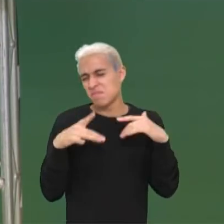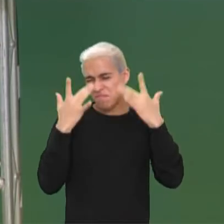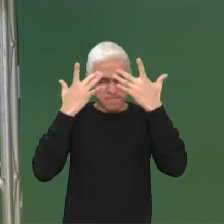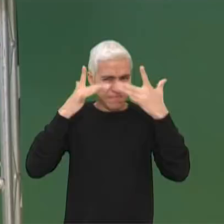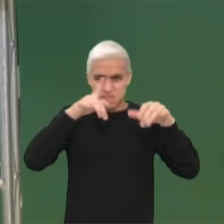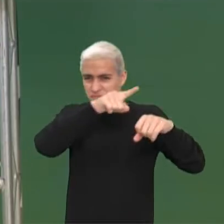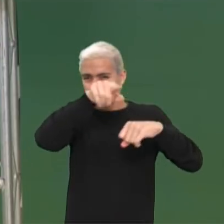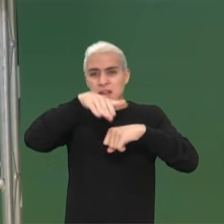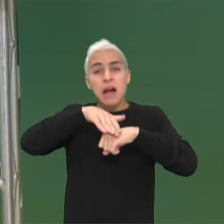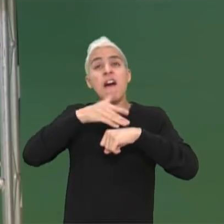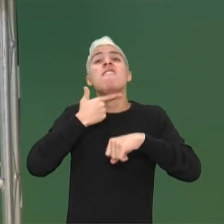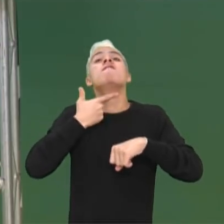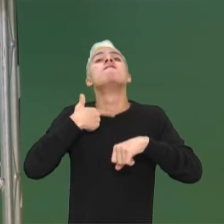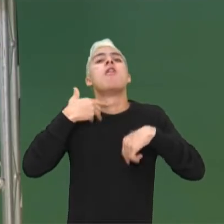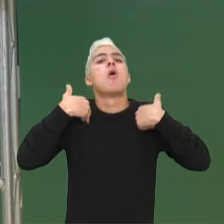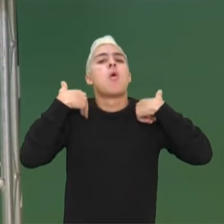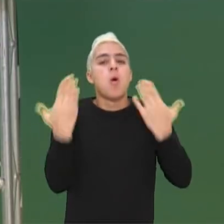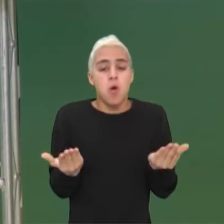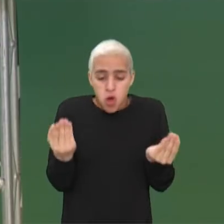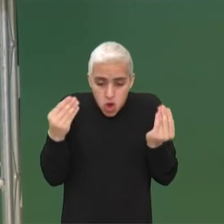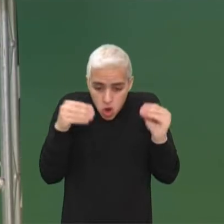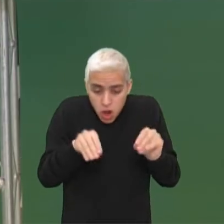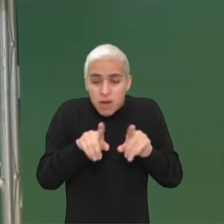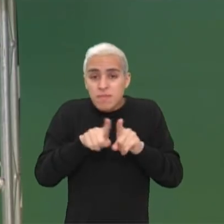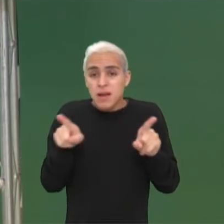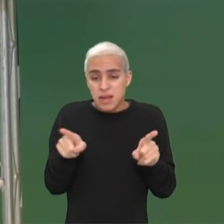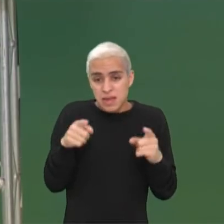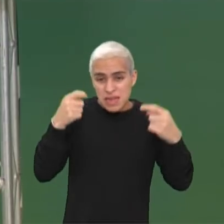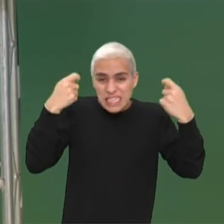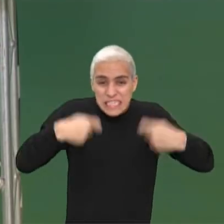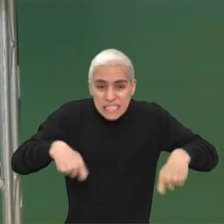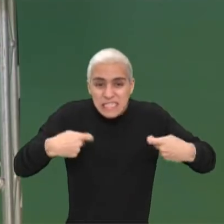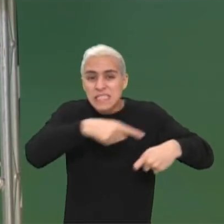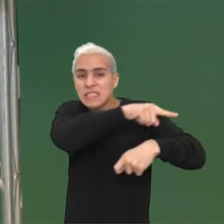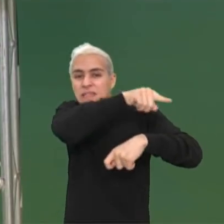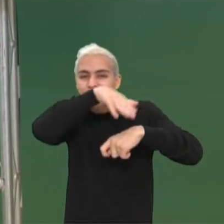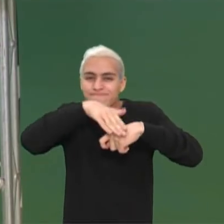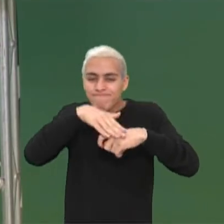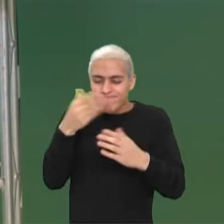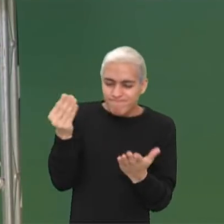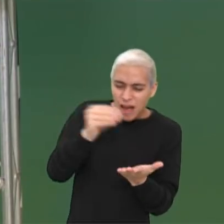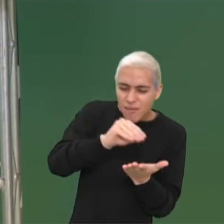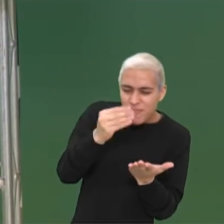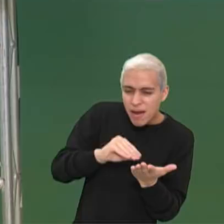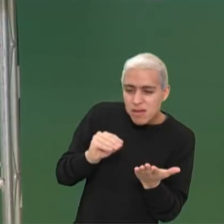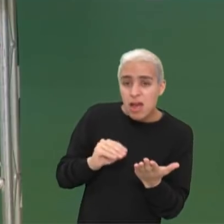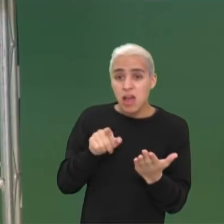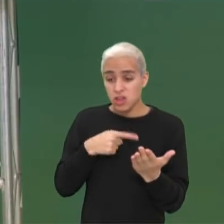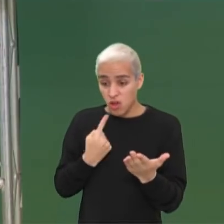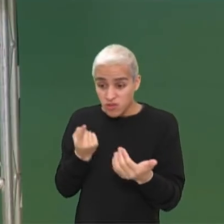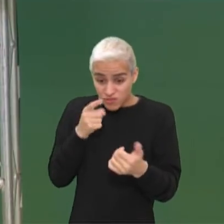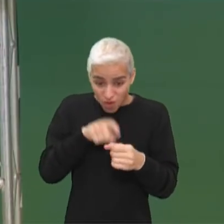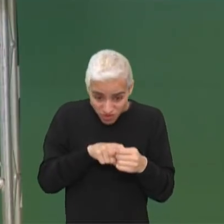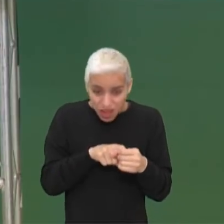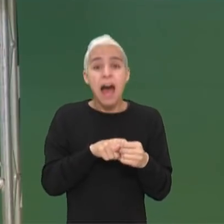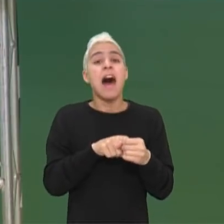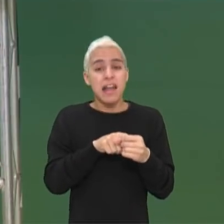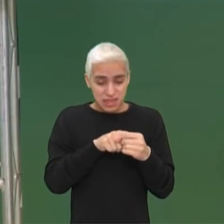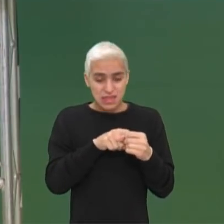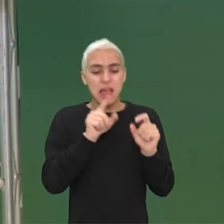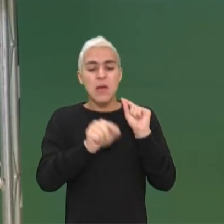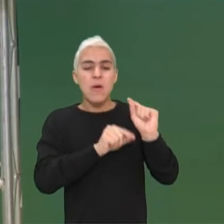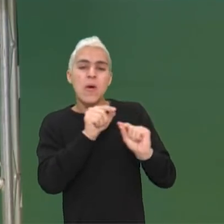vocês acharem melhor para se achar, mas eu preciso que vocês anotem no caderno. Quando a gente voltar, para a gente ter essa base, né,